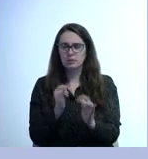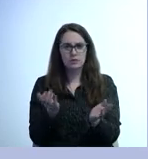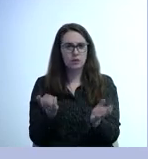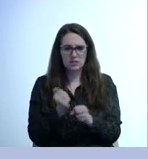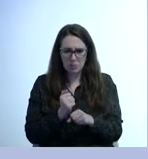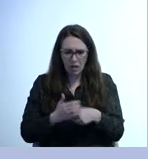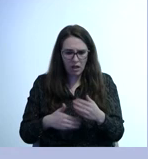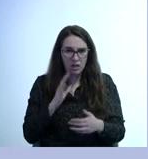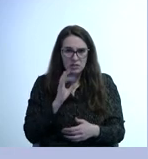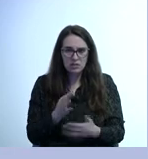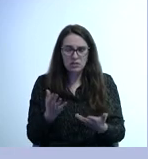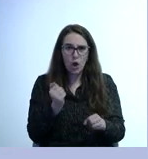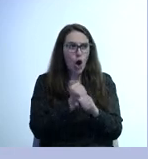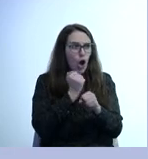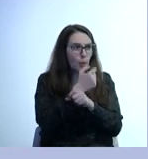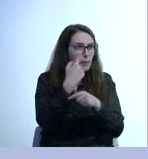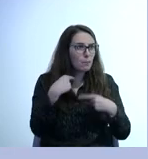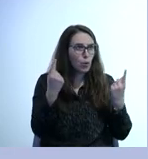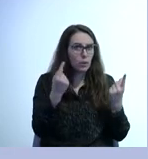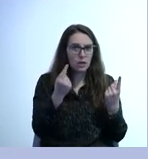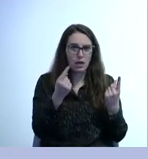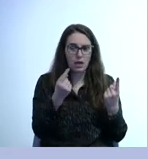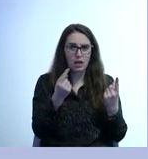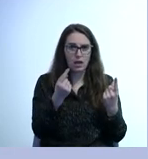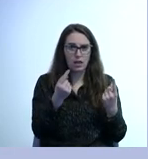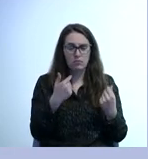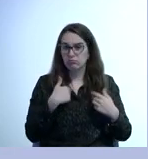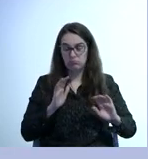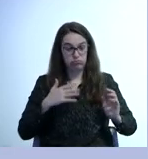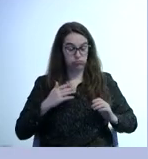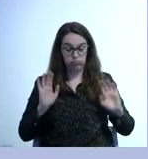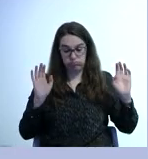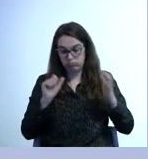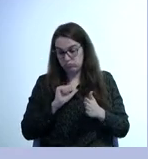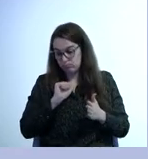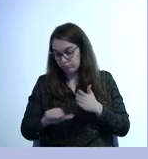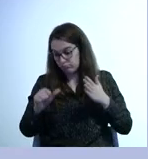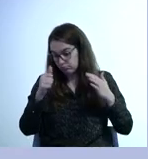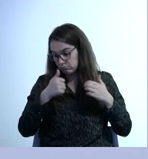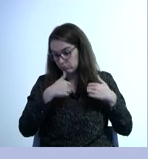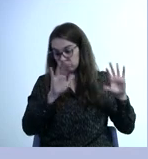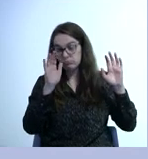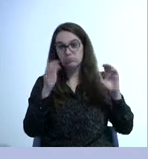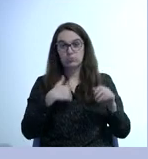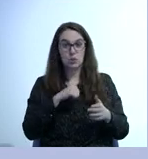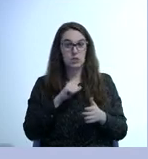dizer, obra pública, eu já desisti, não é? Porque